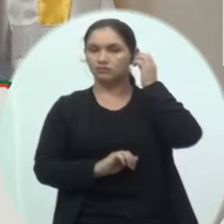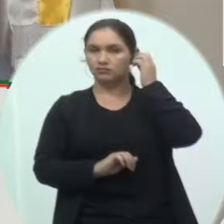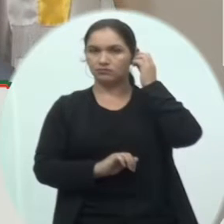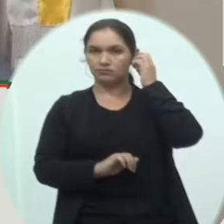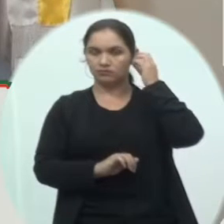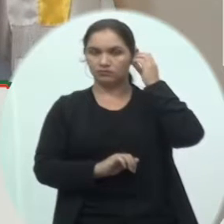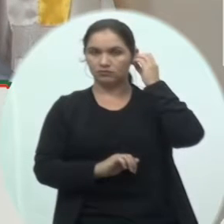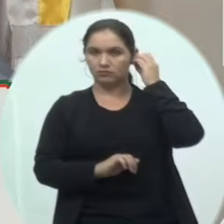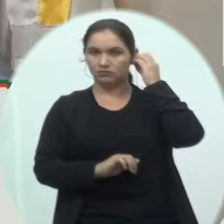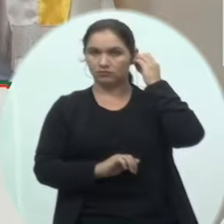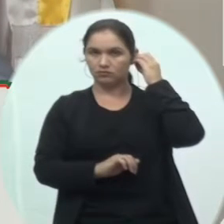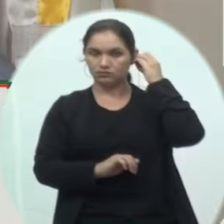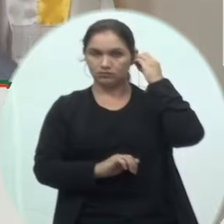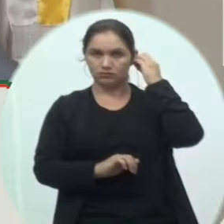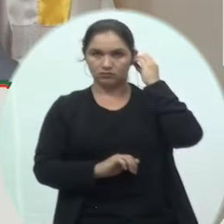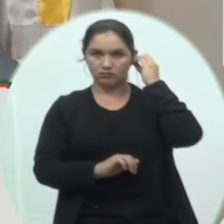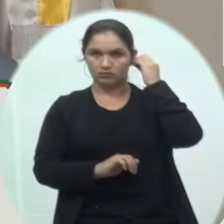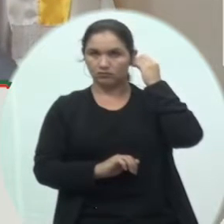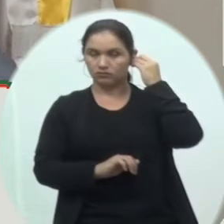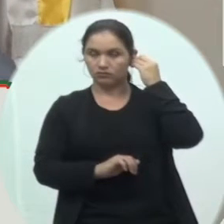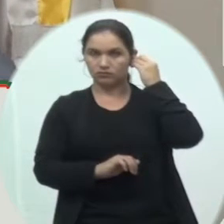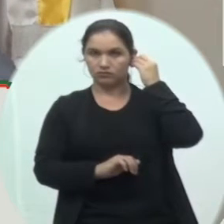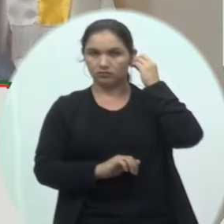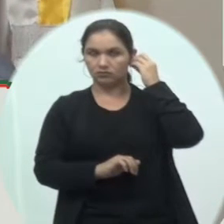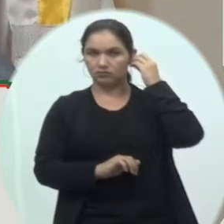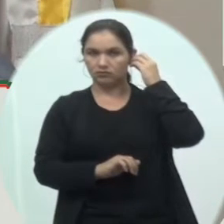Eu não sei para que tanta dificuldade de compreender as coisas.